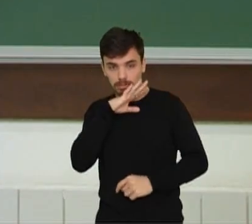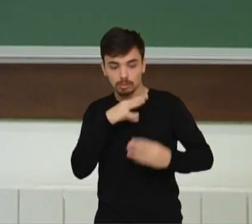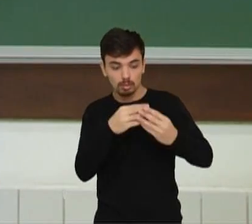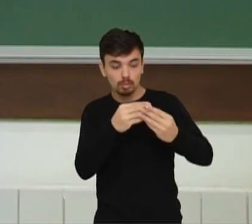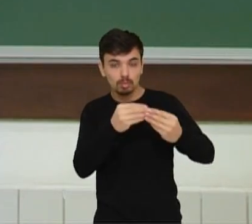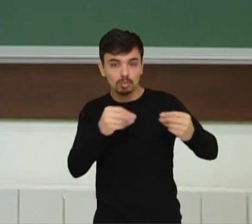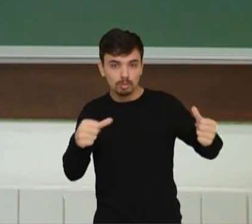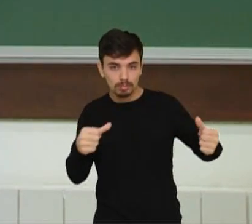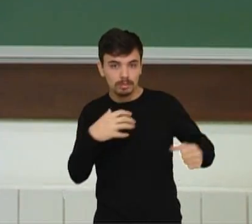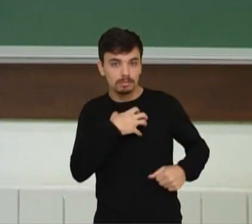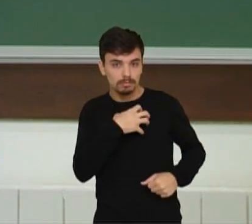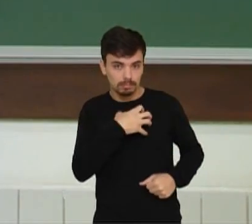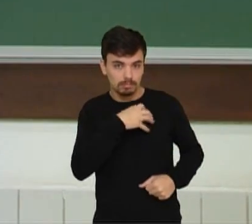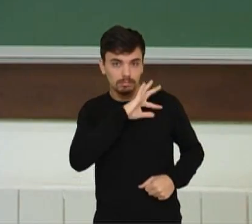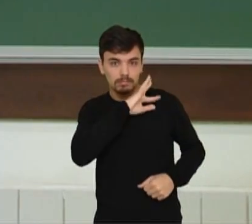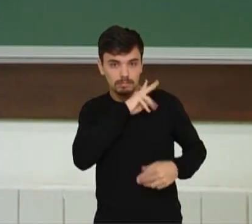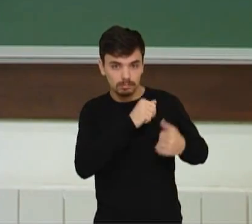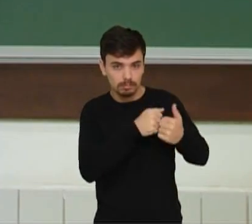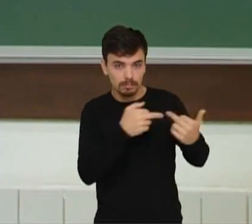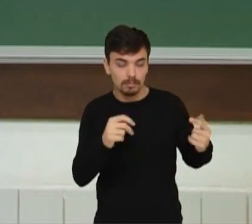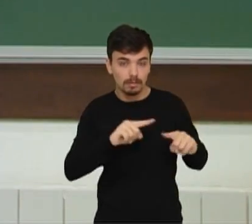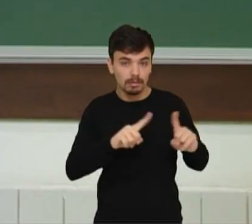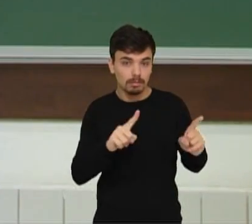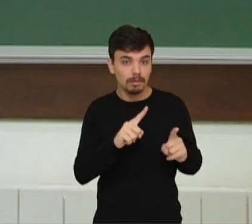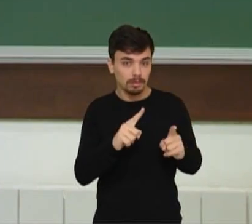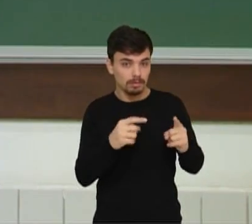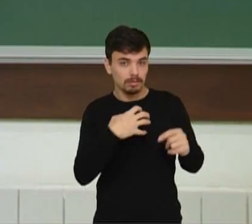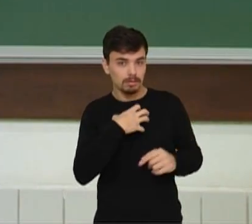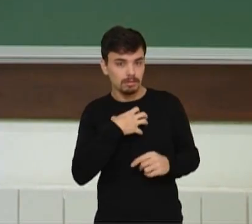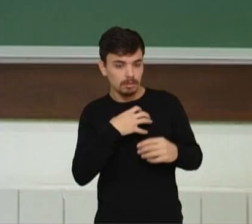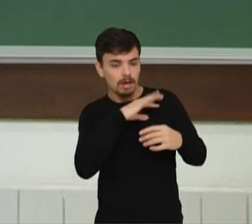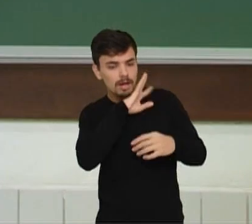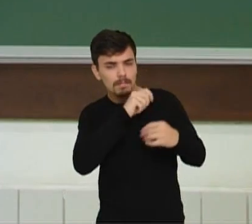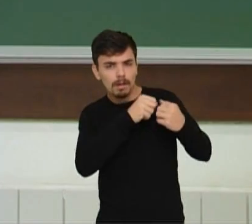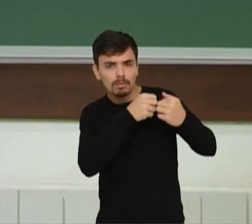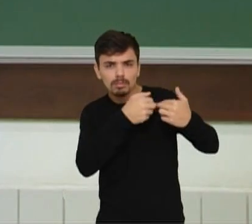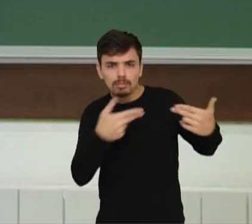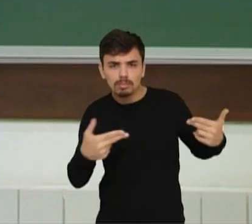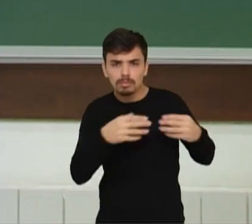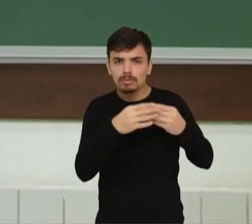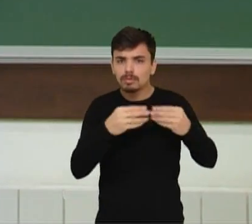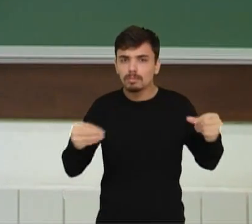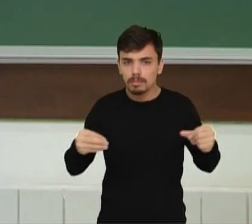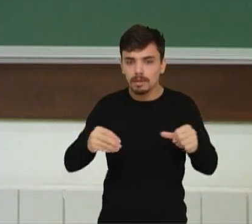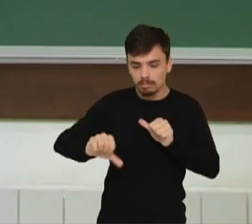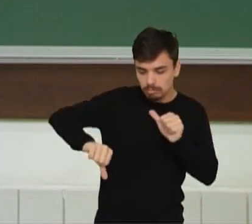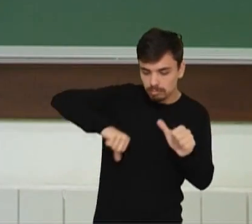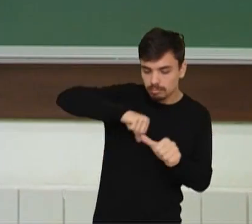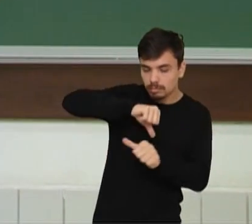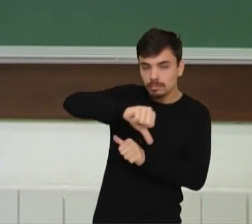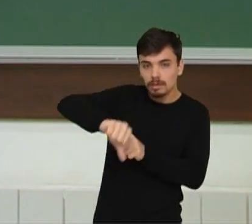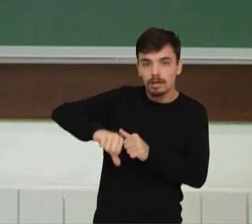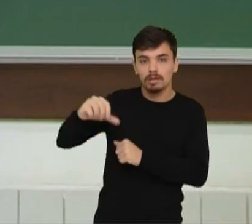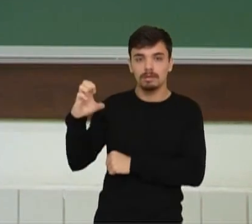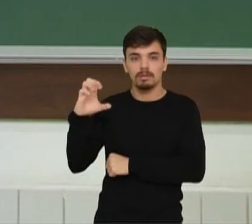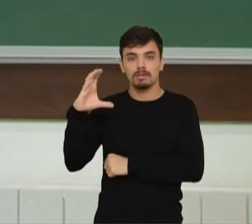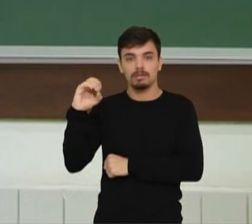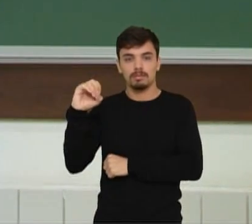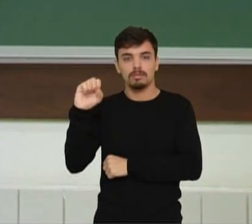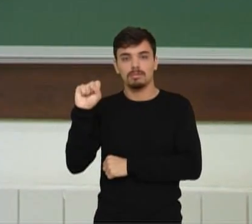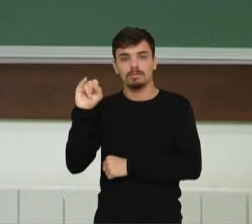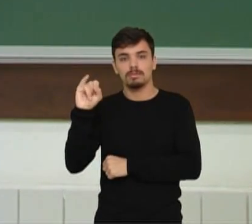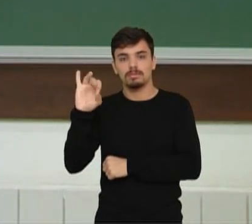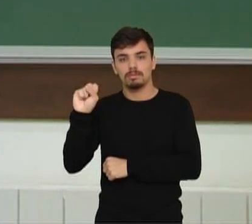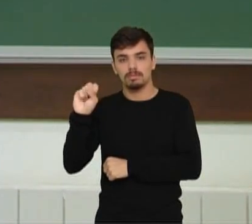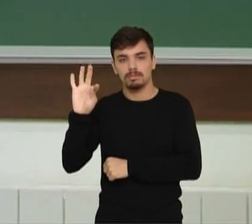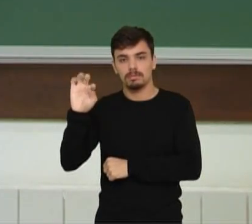uma espécie que é extinta, ela altera todo um ecossistema, porque cada espécie que está nesse ecossistema é um elo muito importante. E que tudo